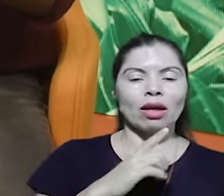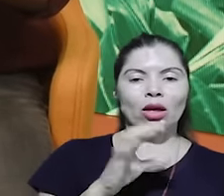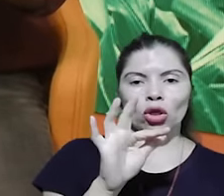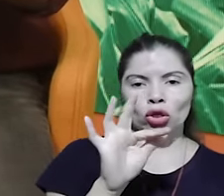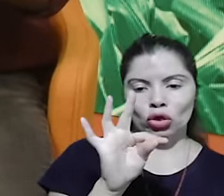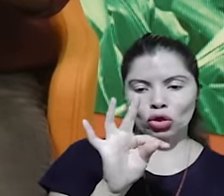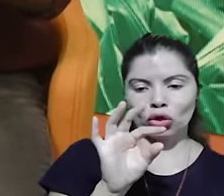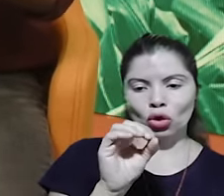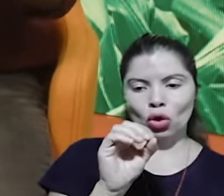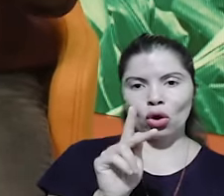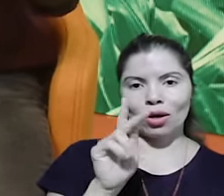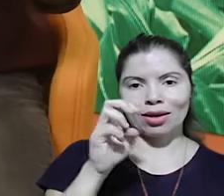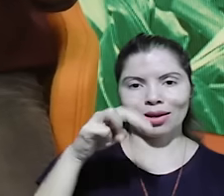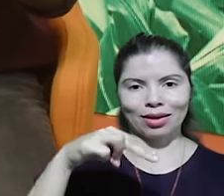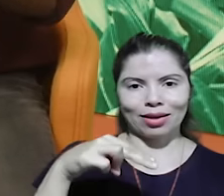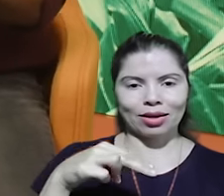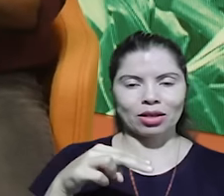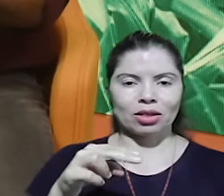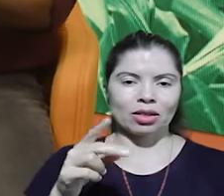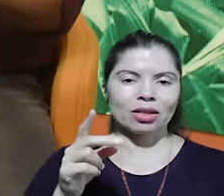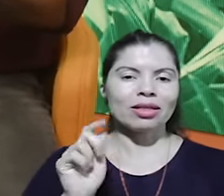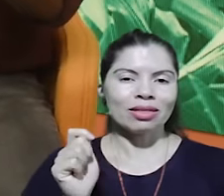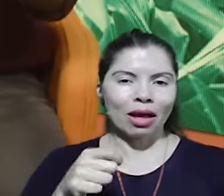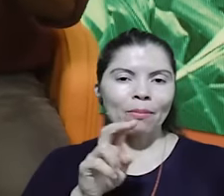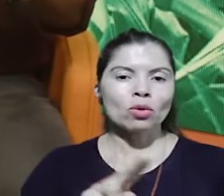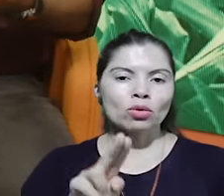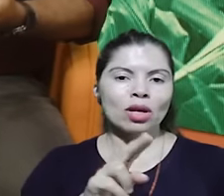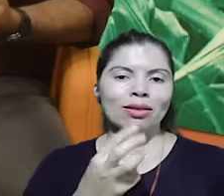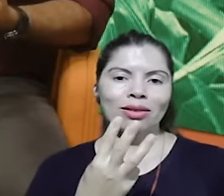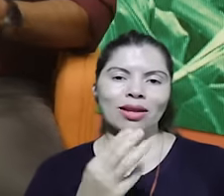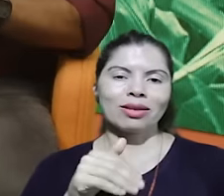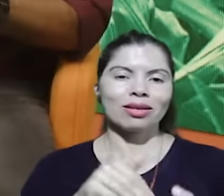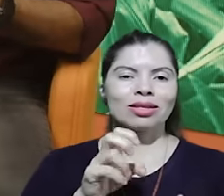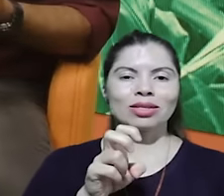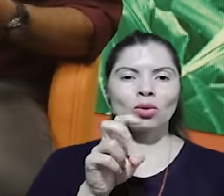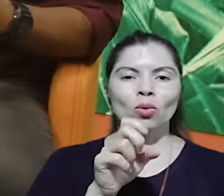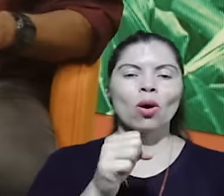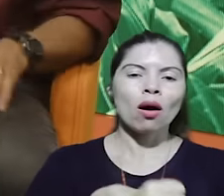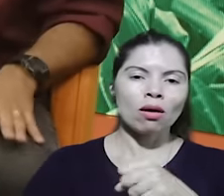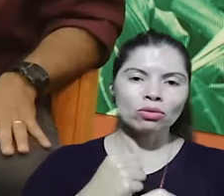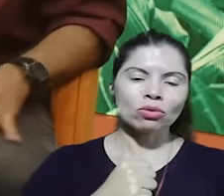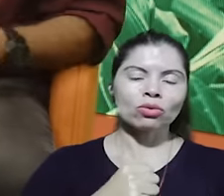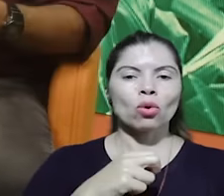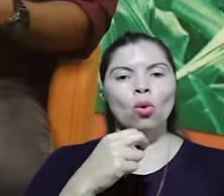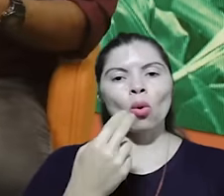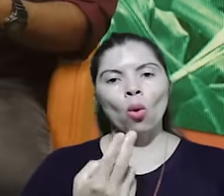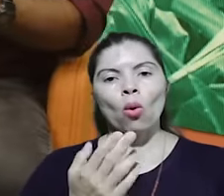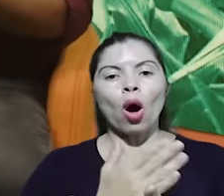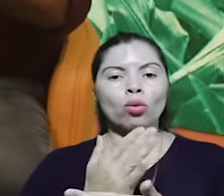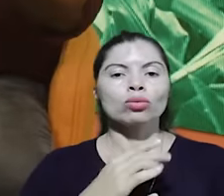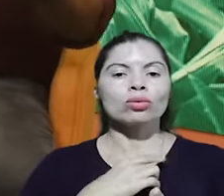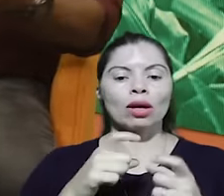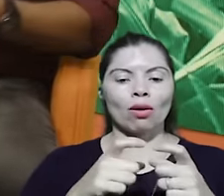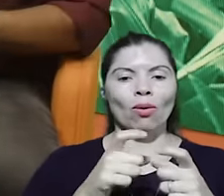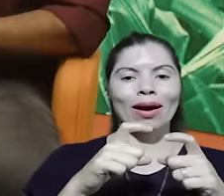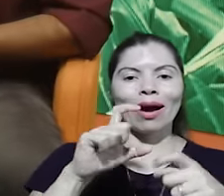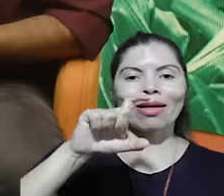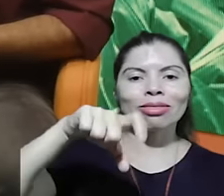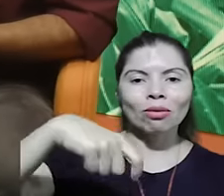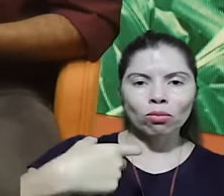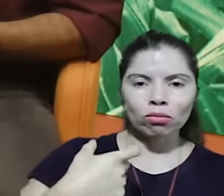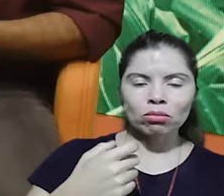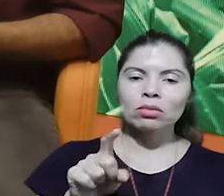3 a 5 anos e também o cartão que também dura de 3 a 5 anos né Depende ali lógico da